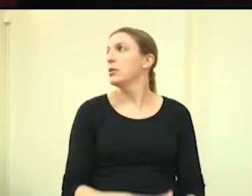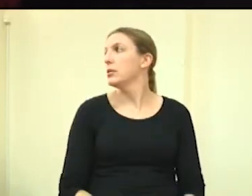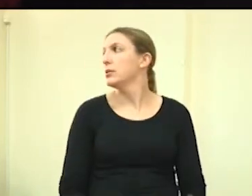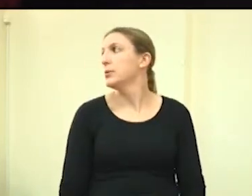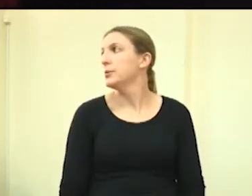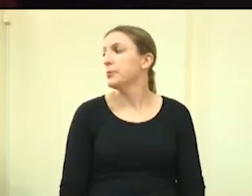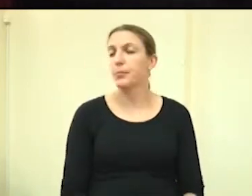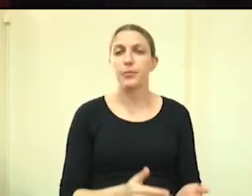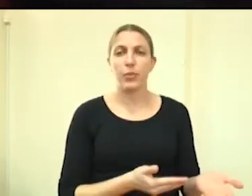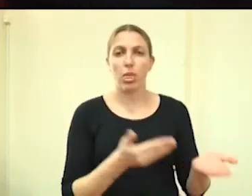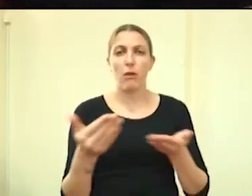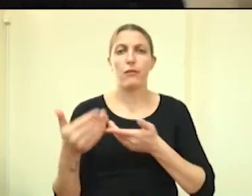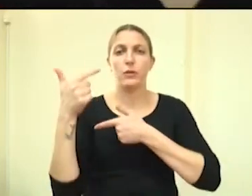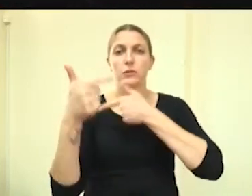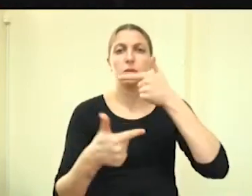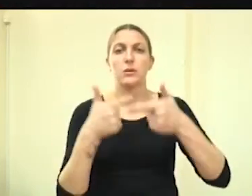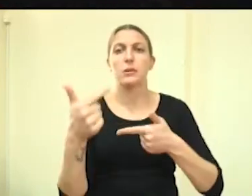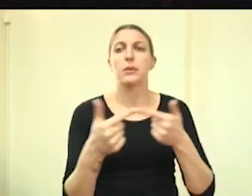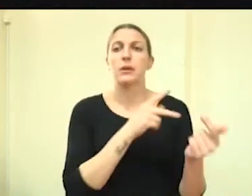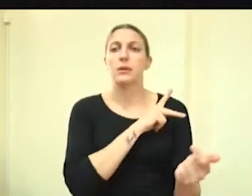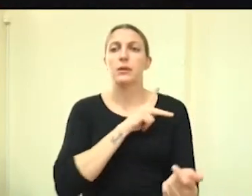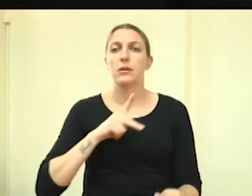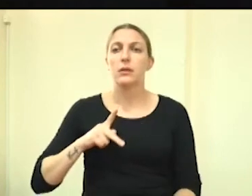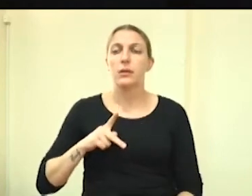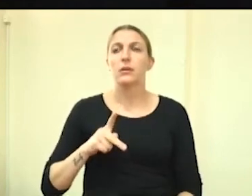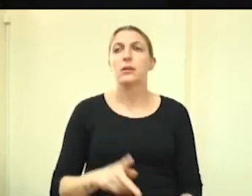Devolvo os trabalhos para o presidente.